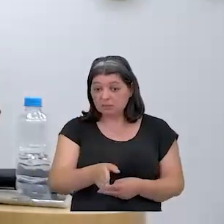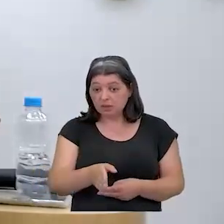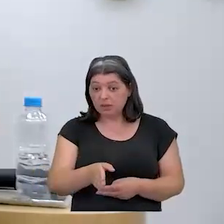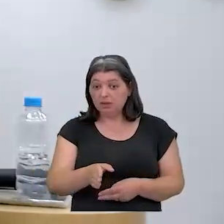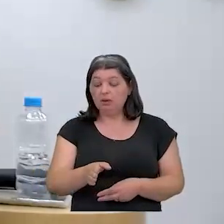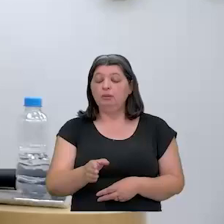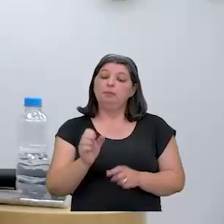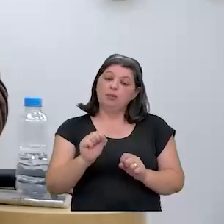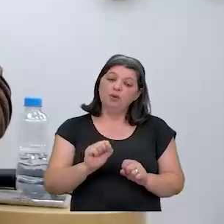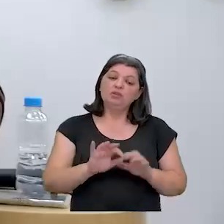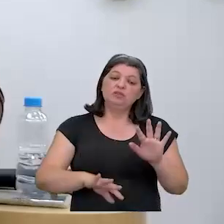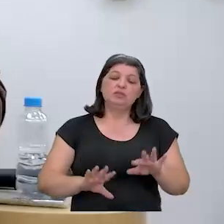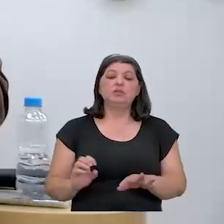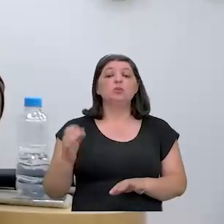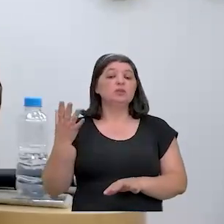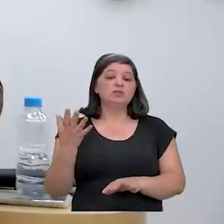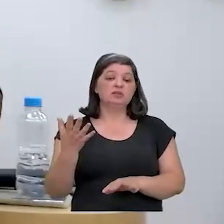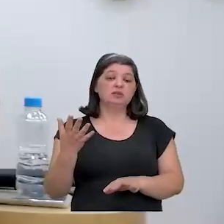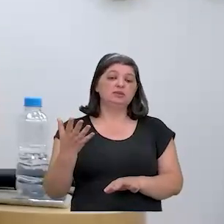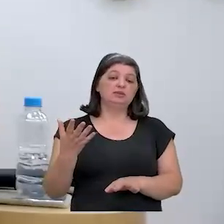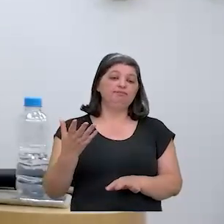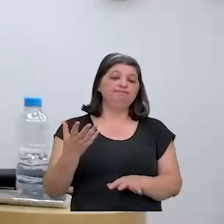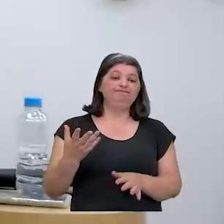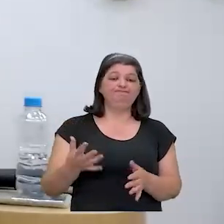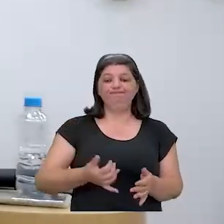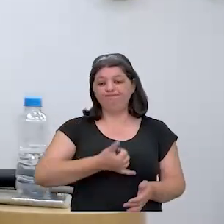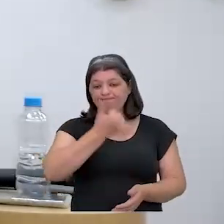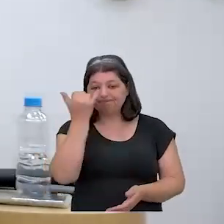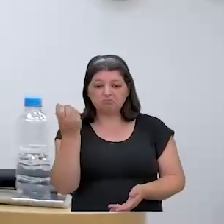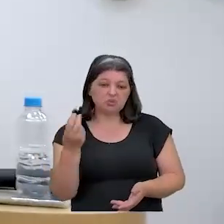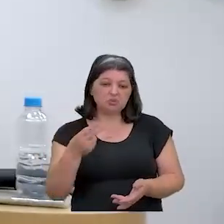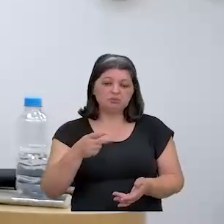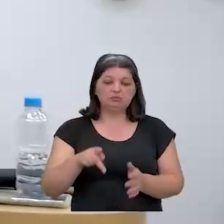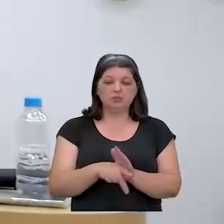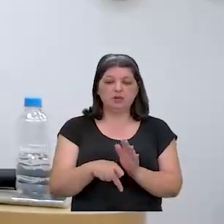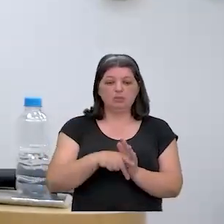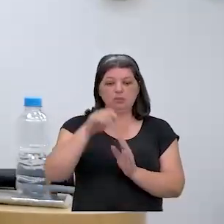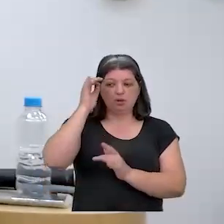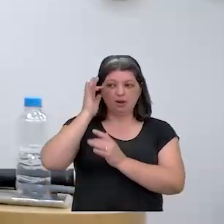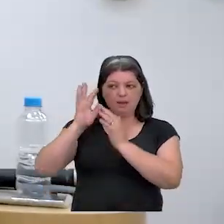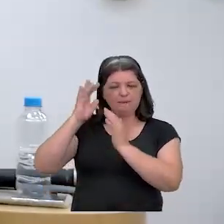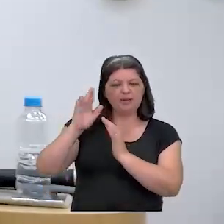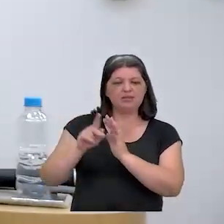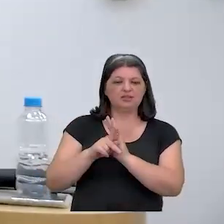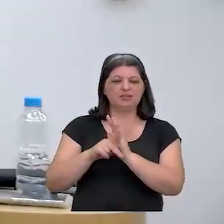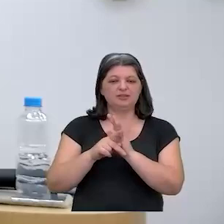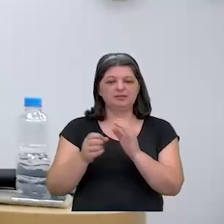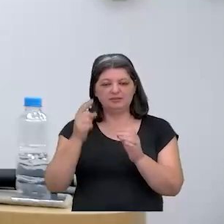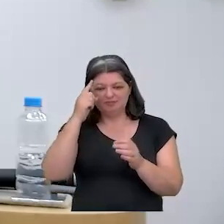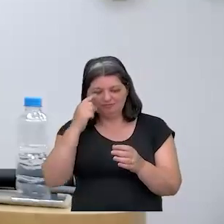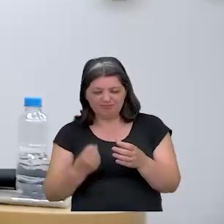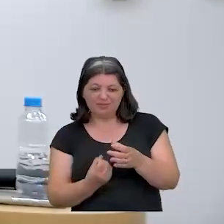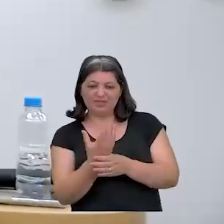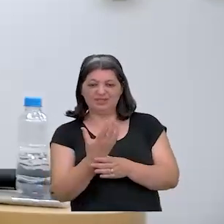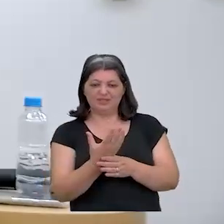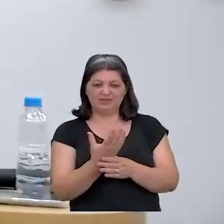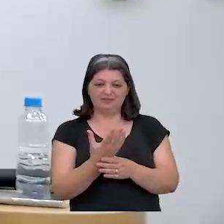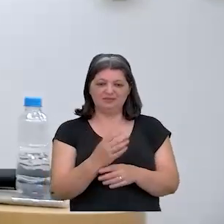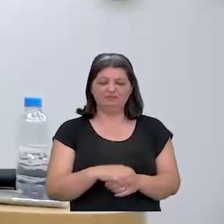um BOzinho aí na sua vida, se você tiver um pouco de imaginação criativa, fica mais fácil contornar esse problema se você